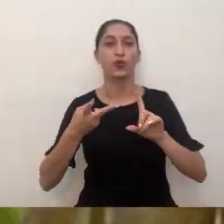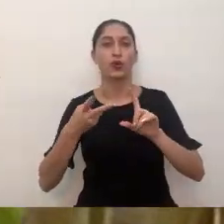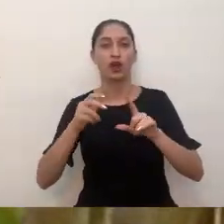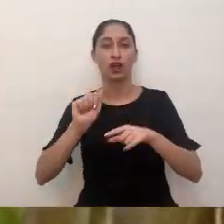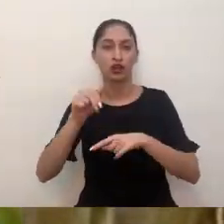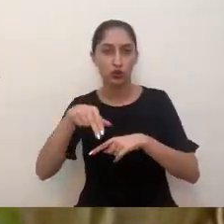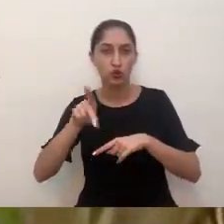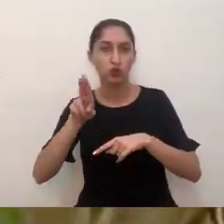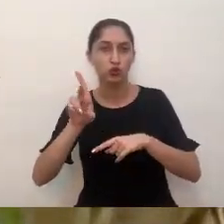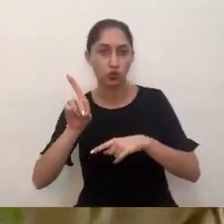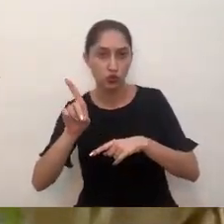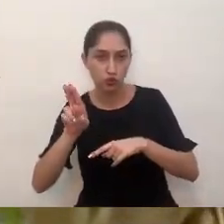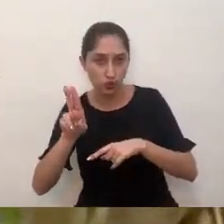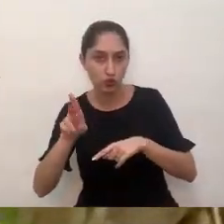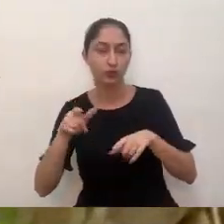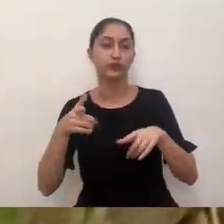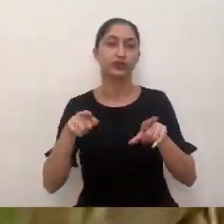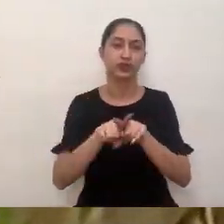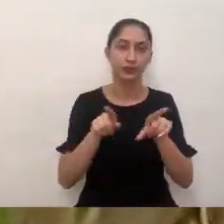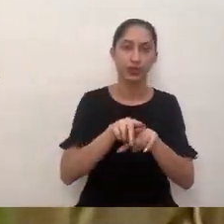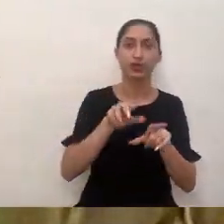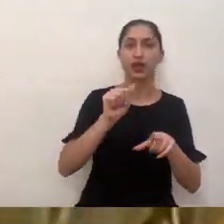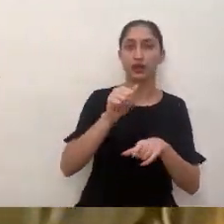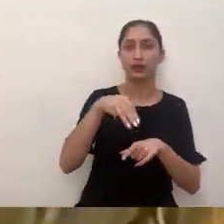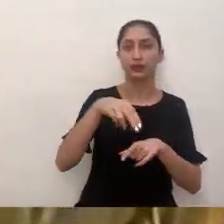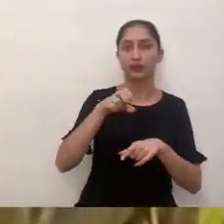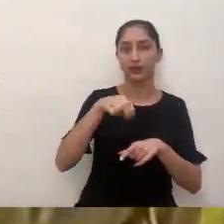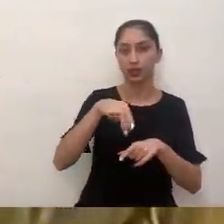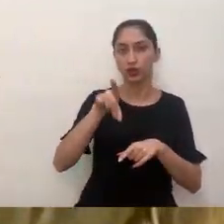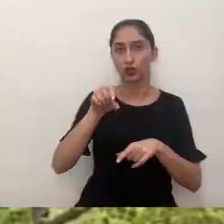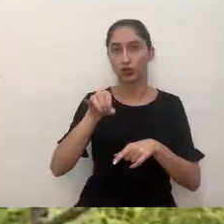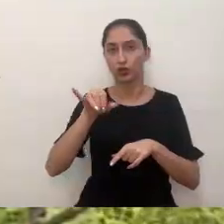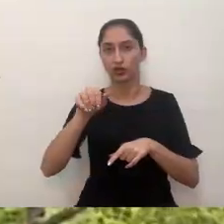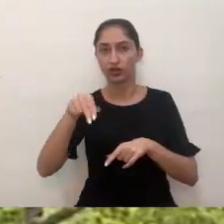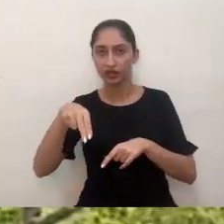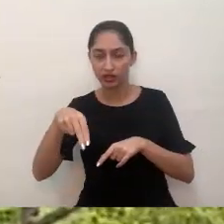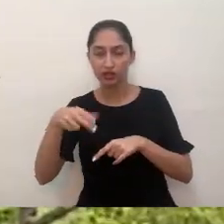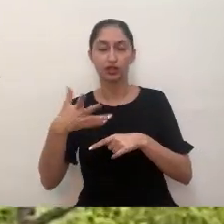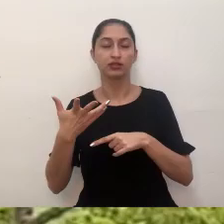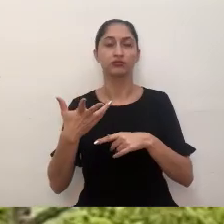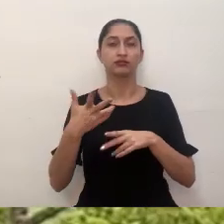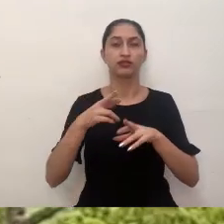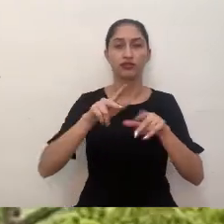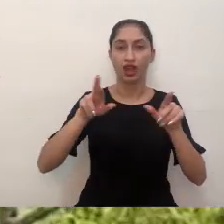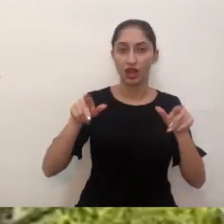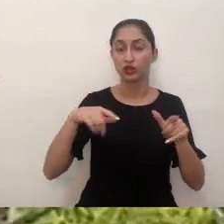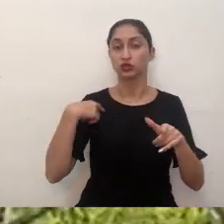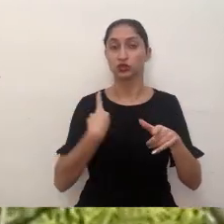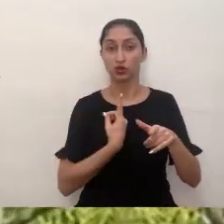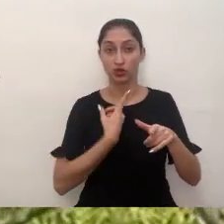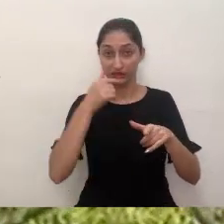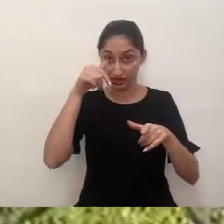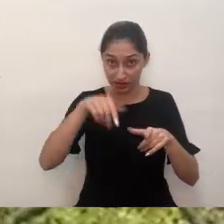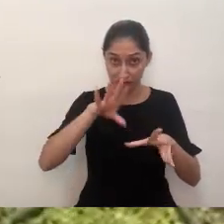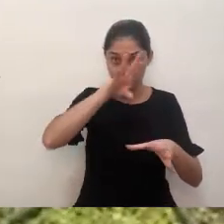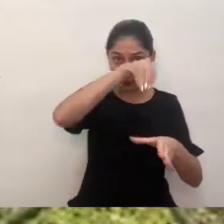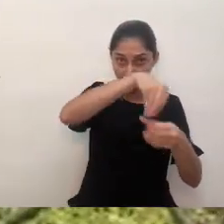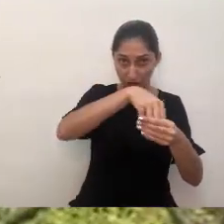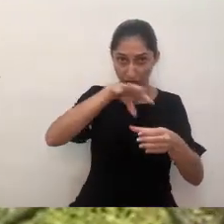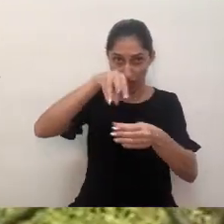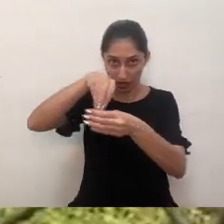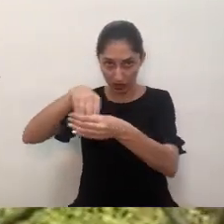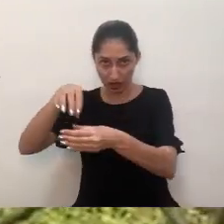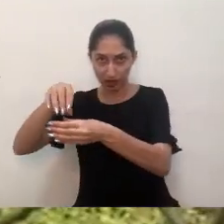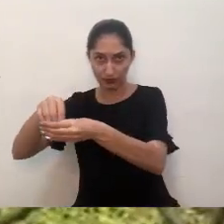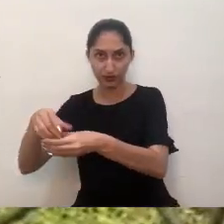de amendoim, maxixo, essas coisas assim. Aqui a gente planta para o nosso